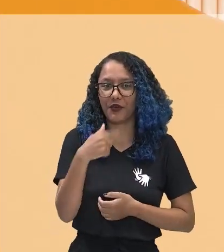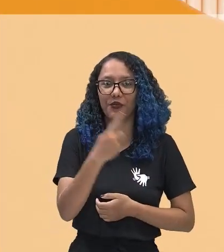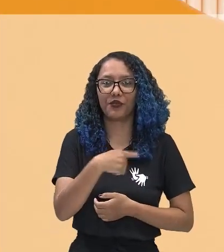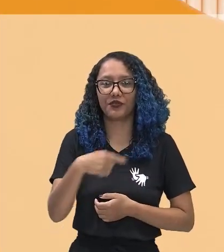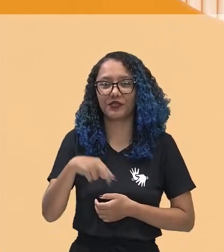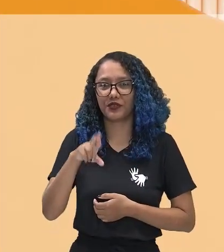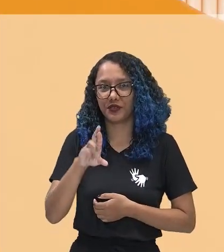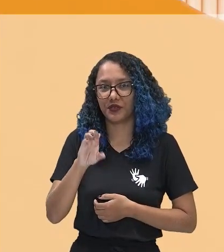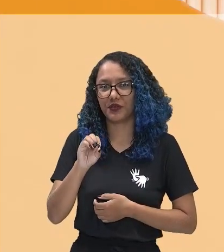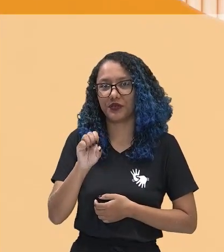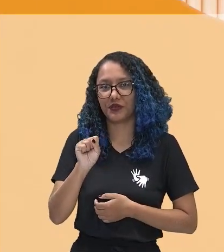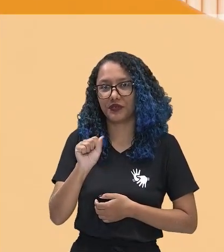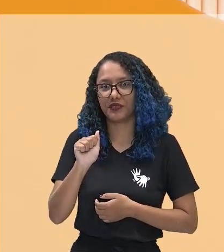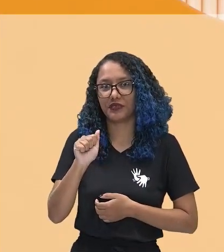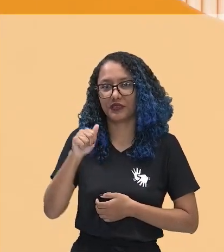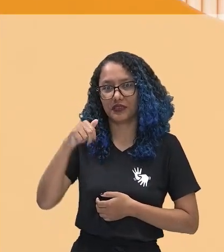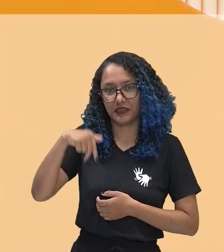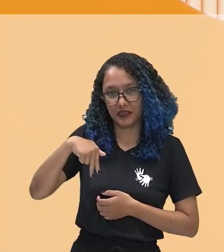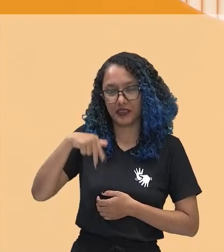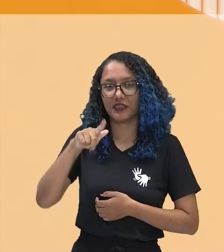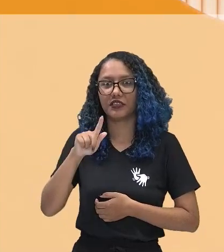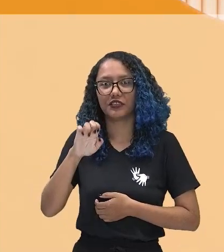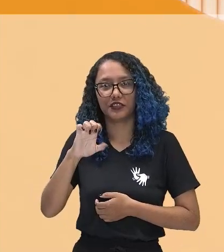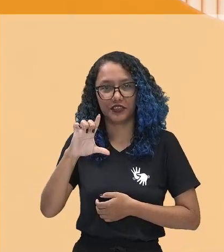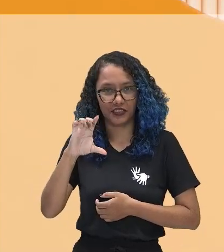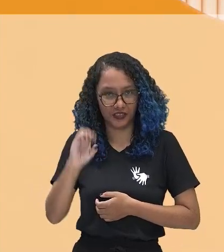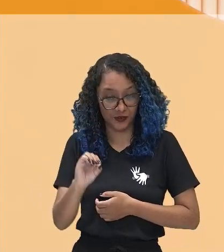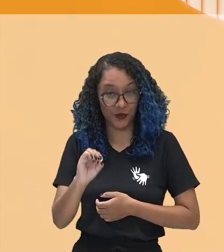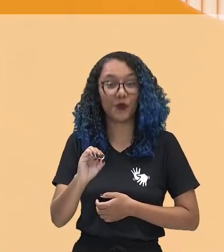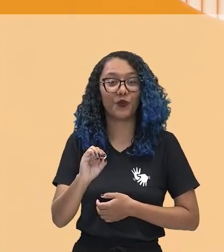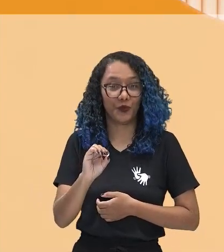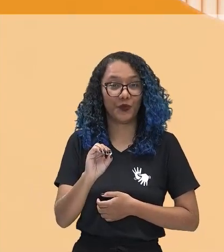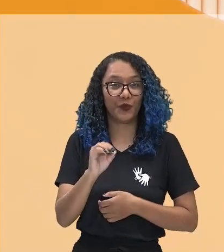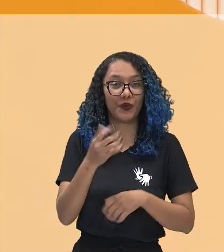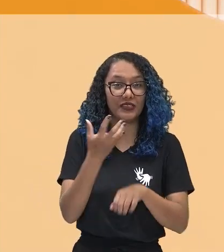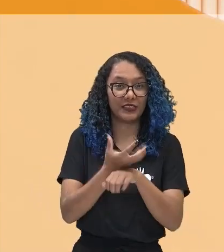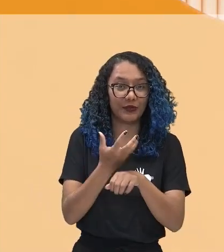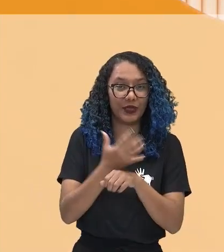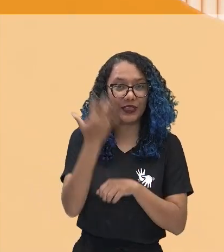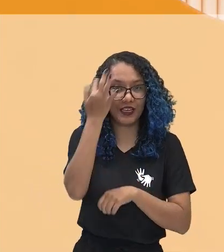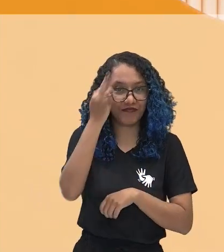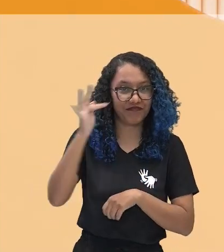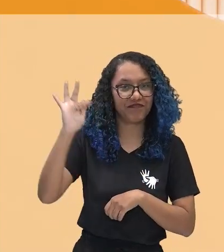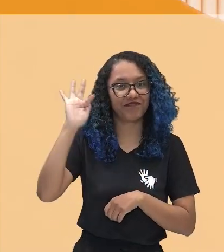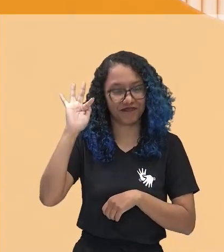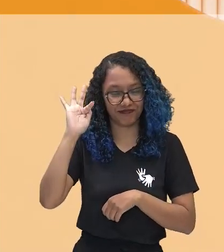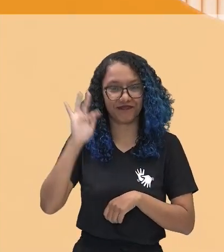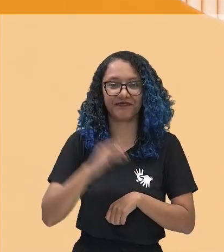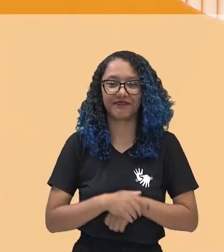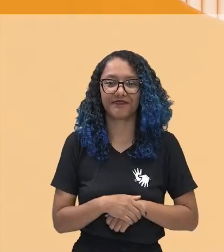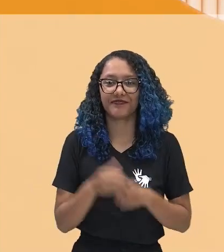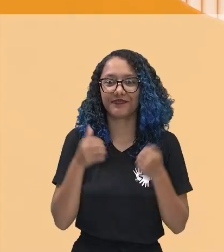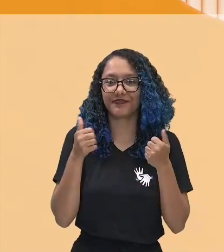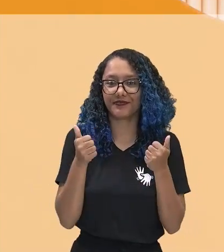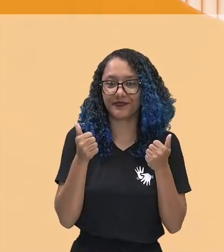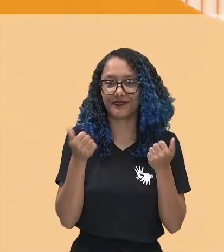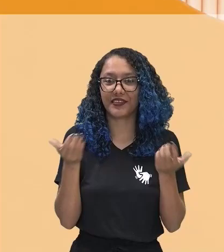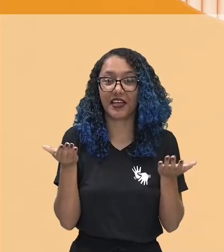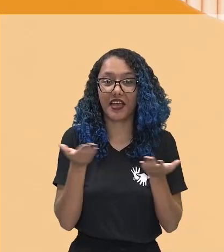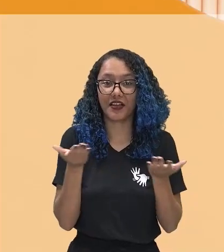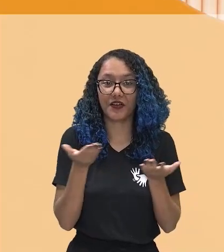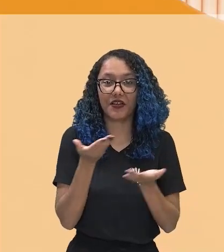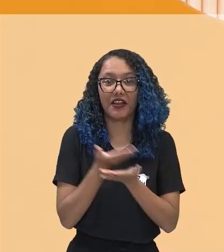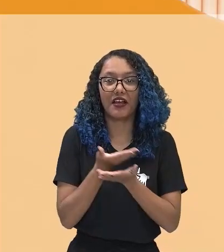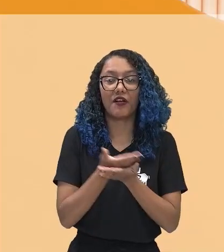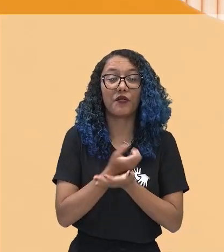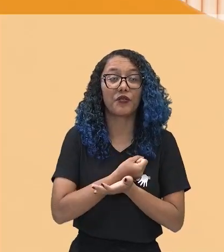professor Rosângelo Assis, de Filosofia, tá certo? Nós vamos então para a nossa